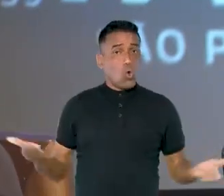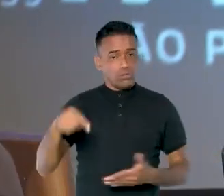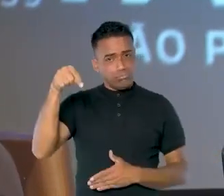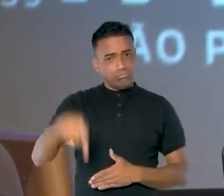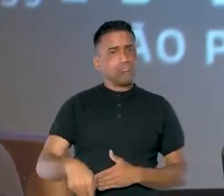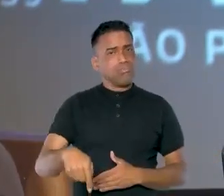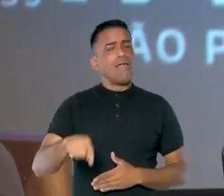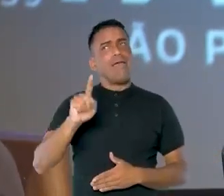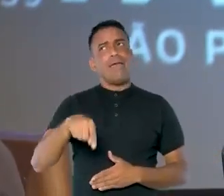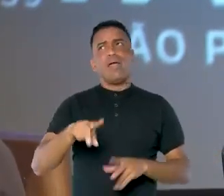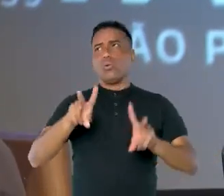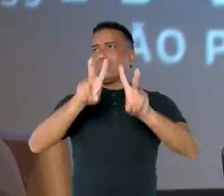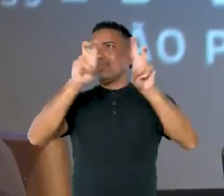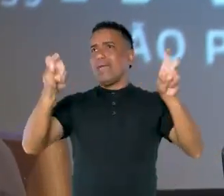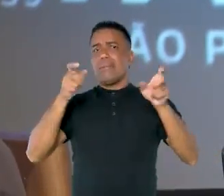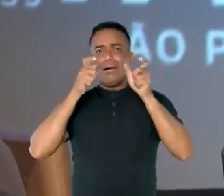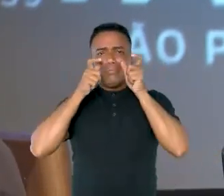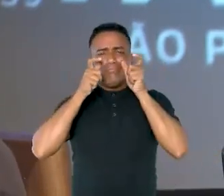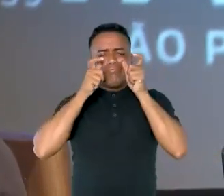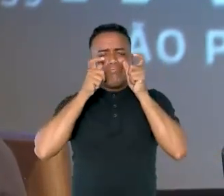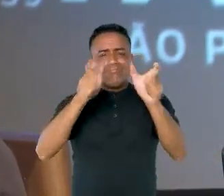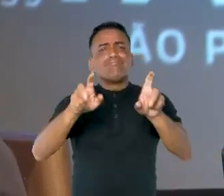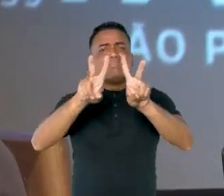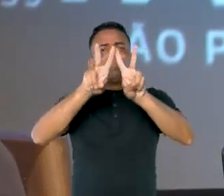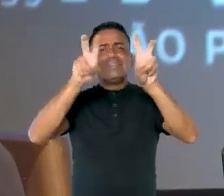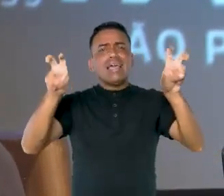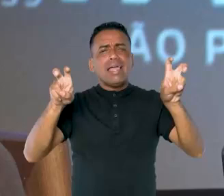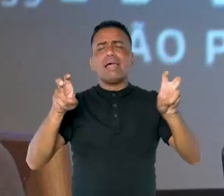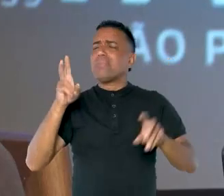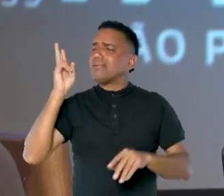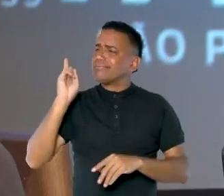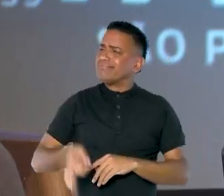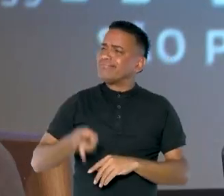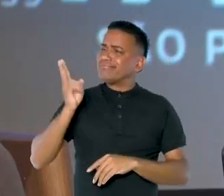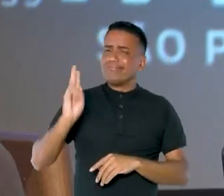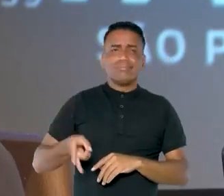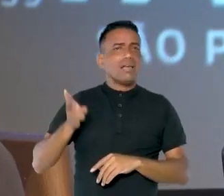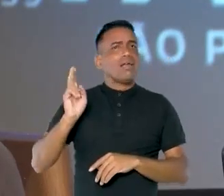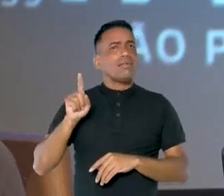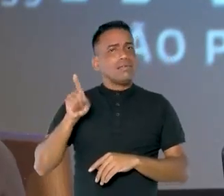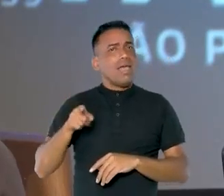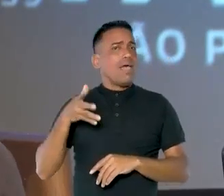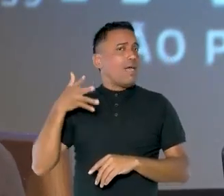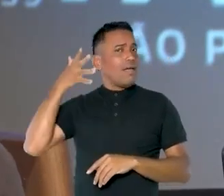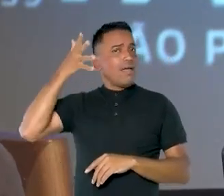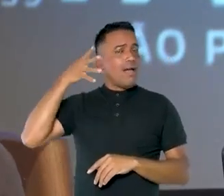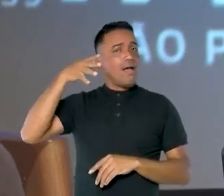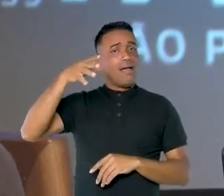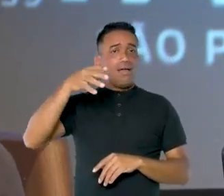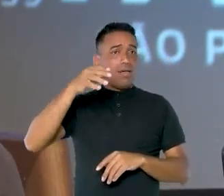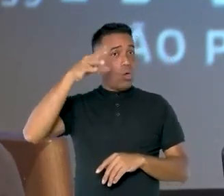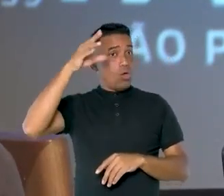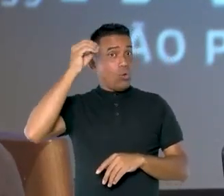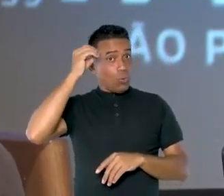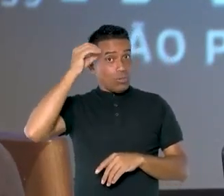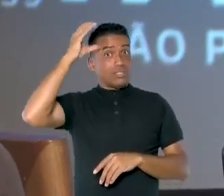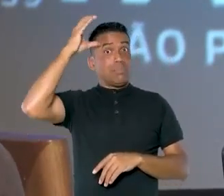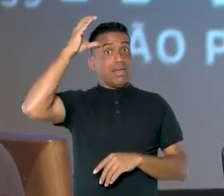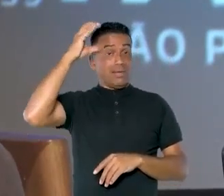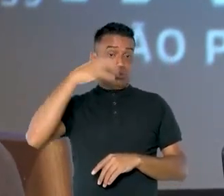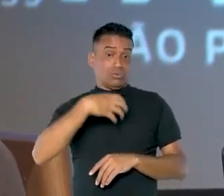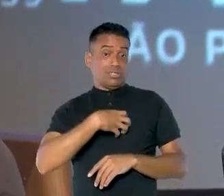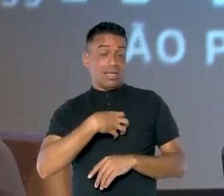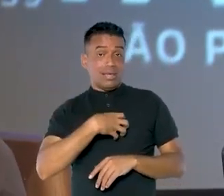é um tema interessante e permanente, que é o discurso científico e os